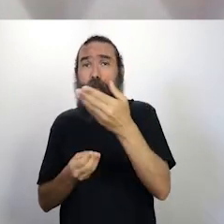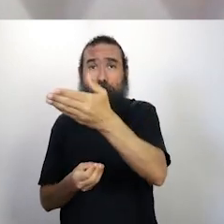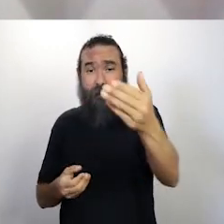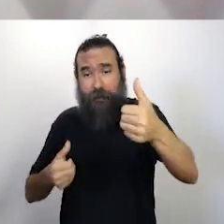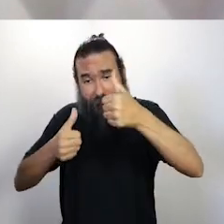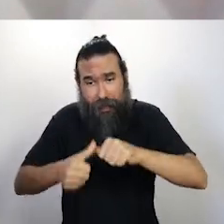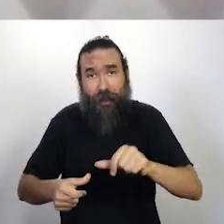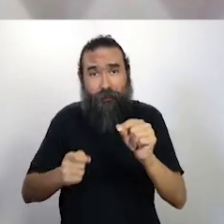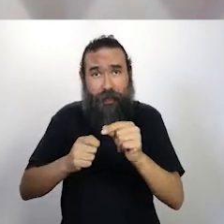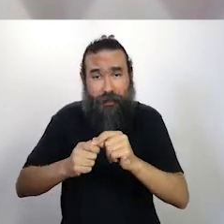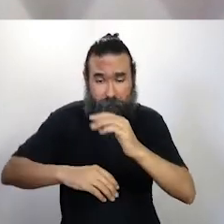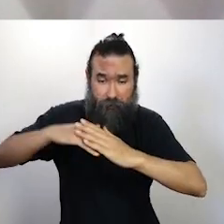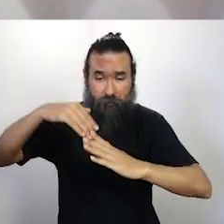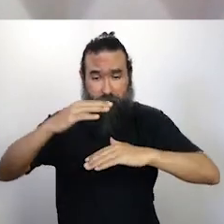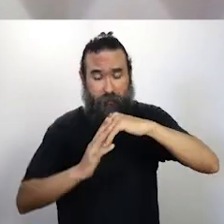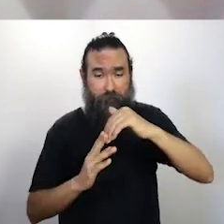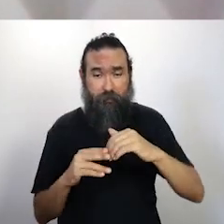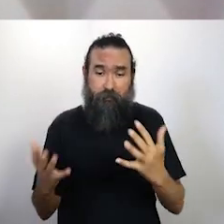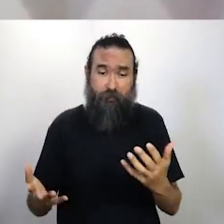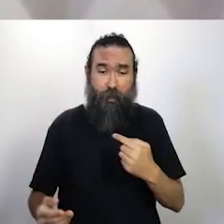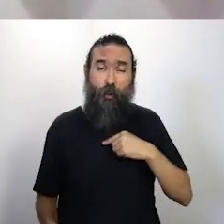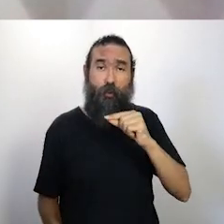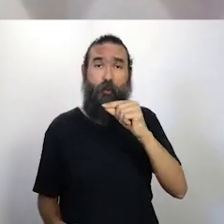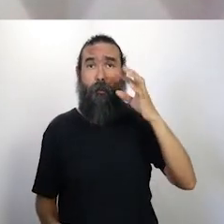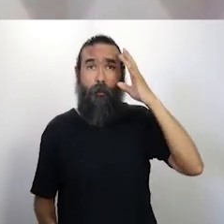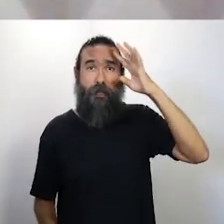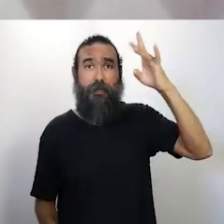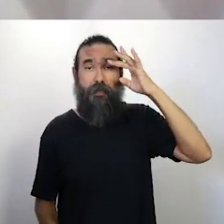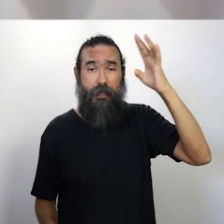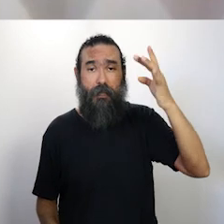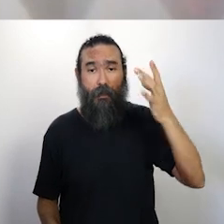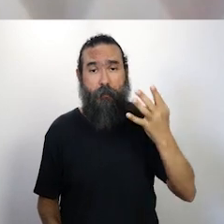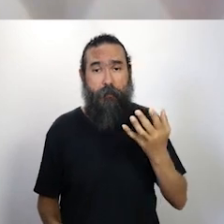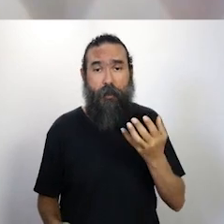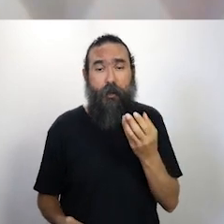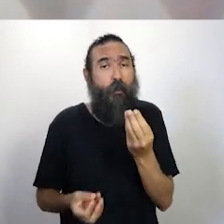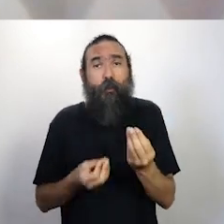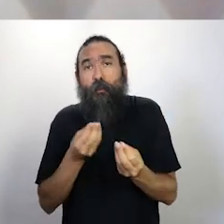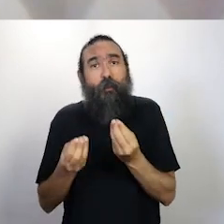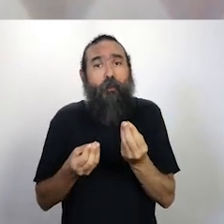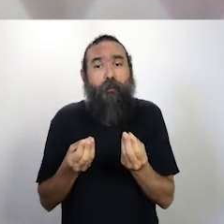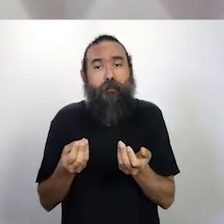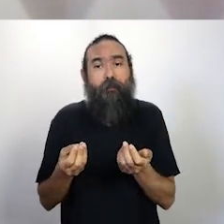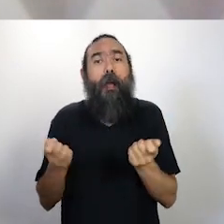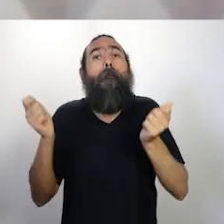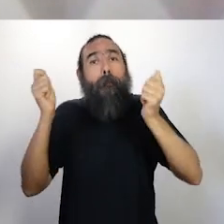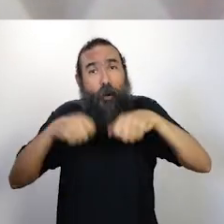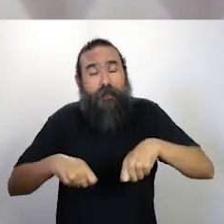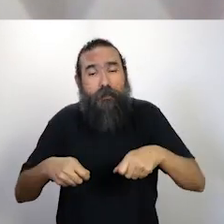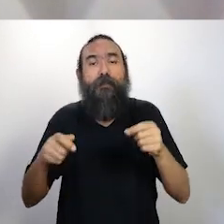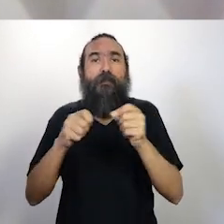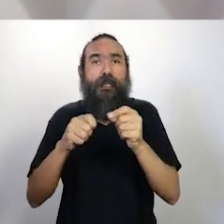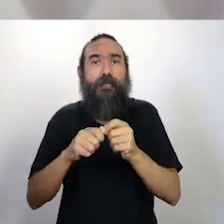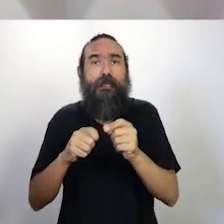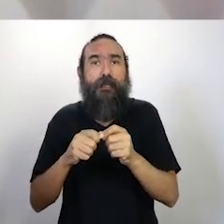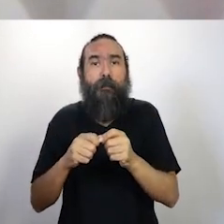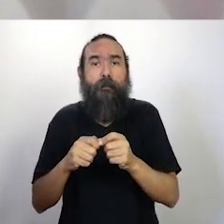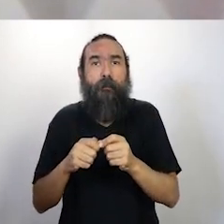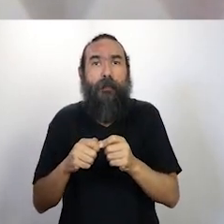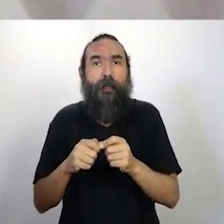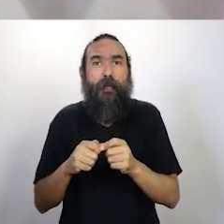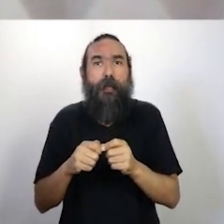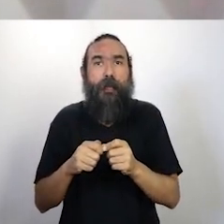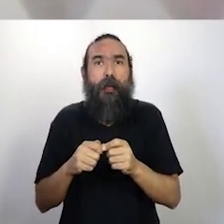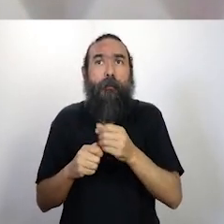imaginando isso e também não sei a operacionalização como é que seria possível para esses